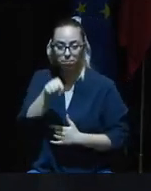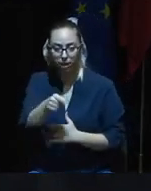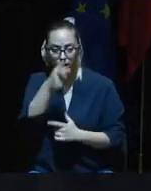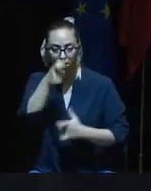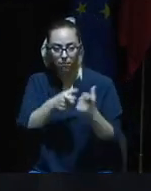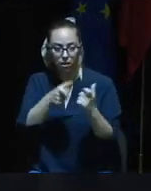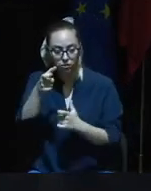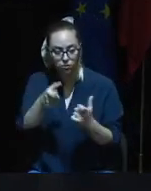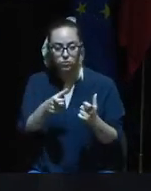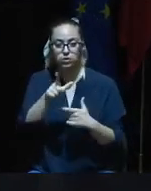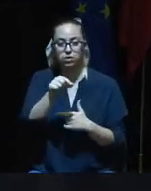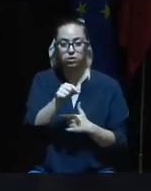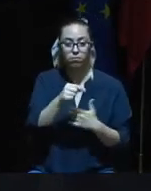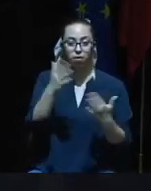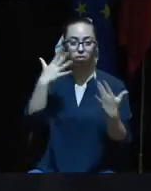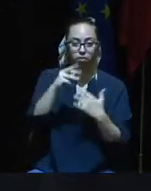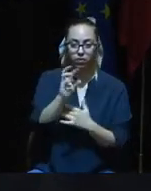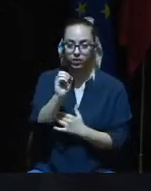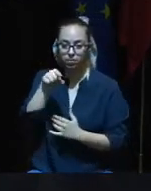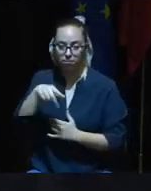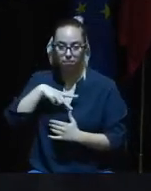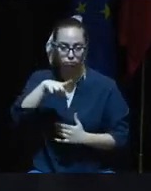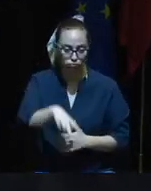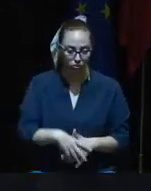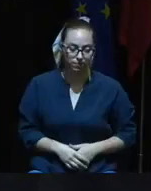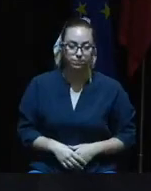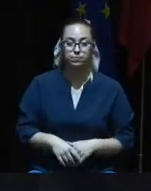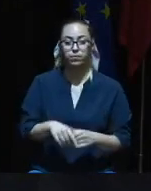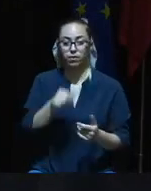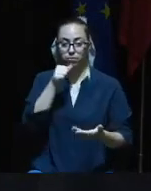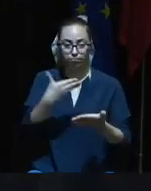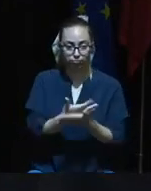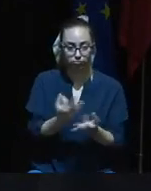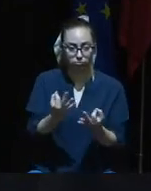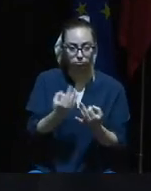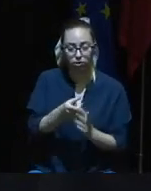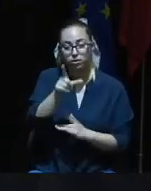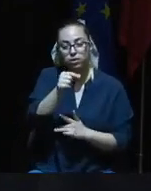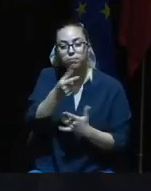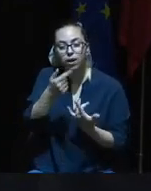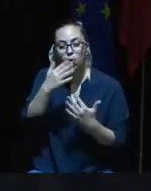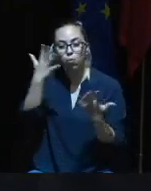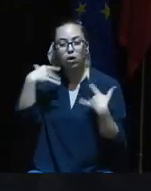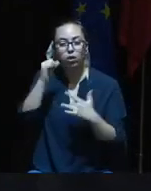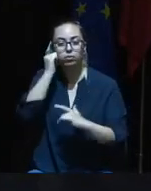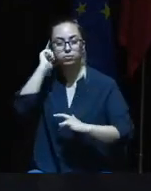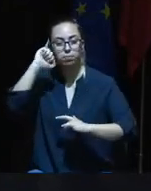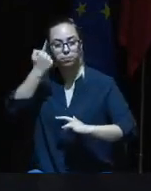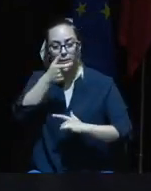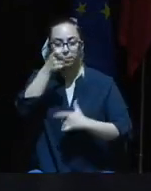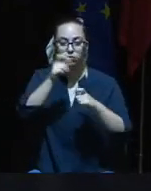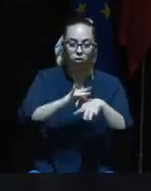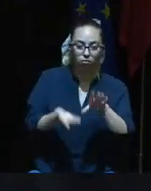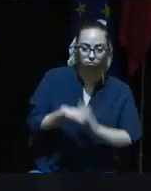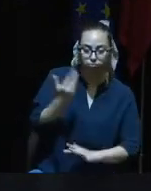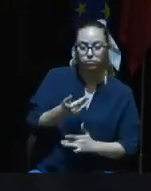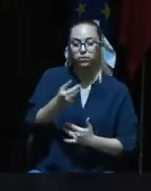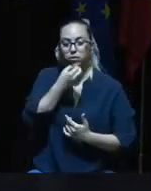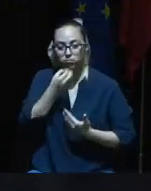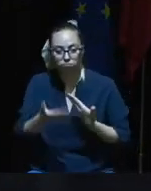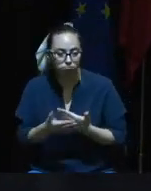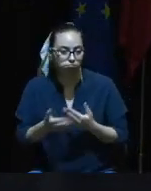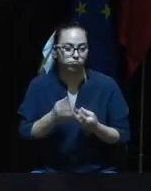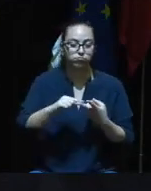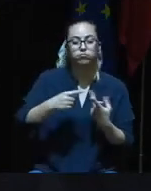pessoas em Portugal os dias muito quentes e as ondas de calor são especialmente perigosos para as pessoas mais vulneráveis pessoas idosas pessoas com